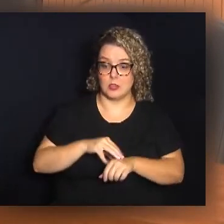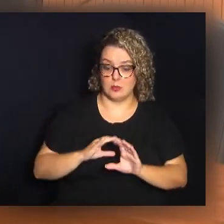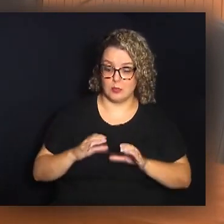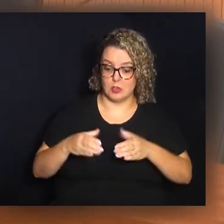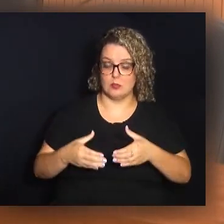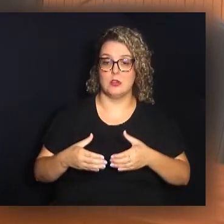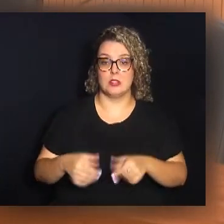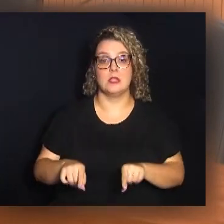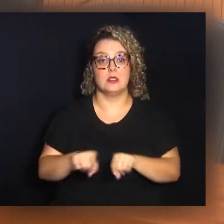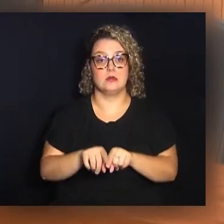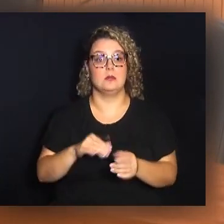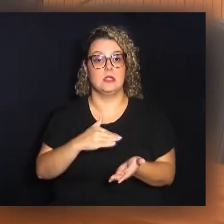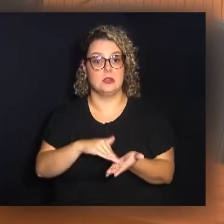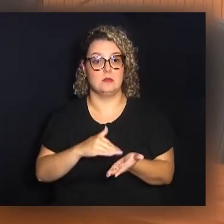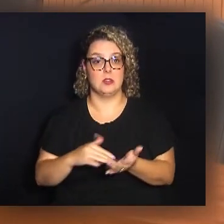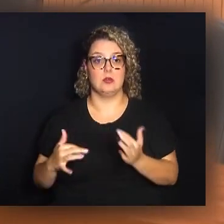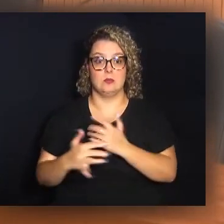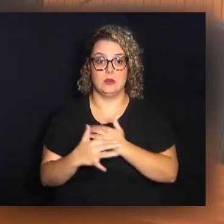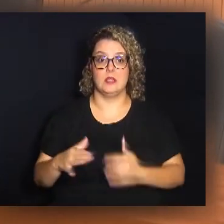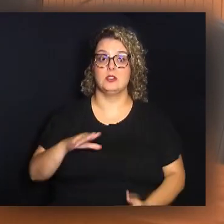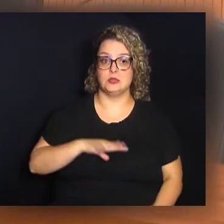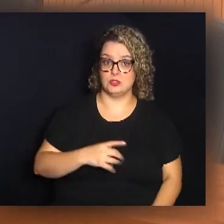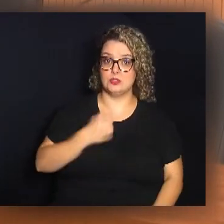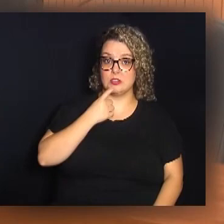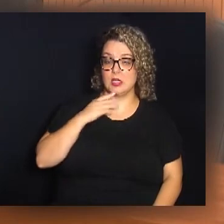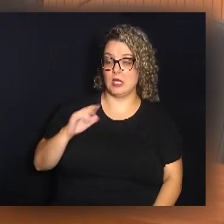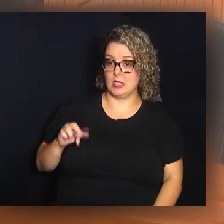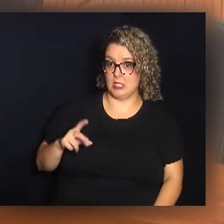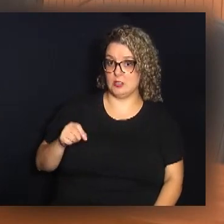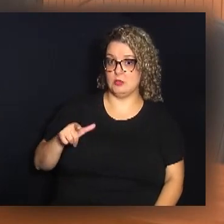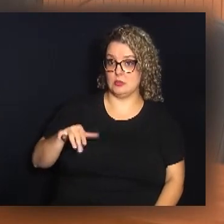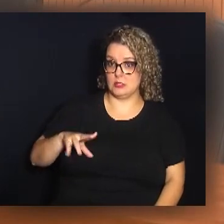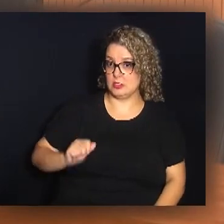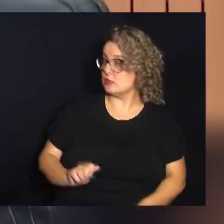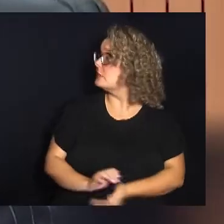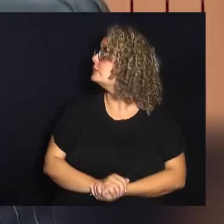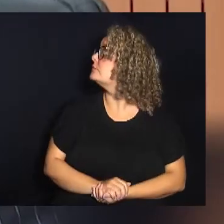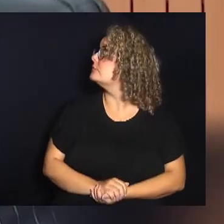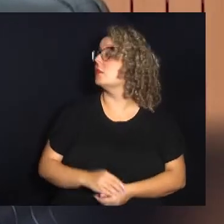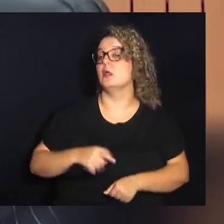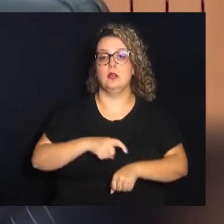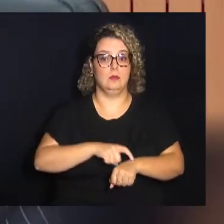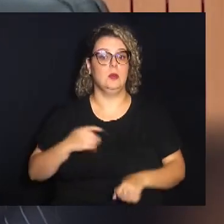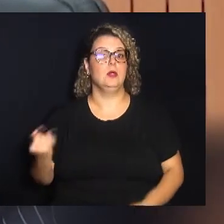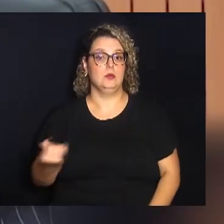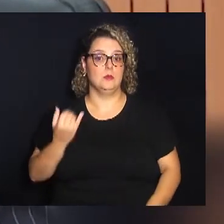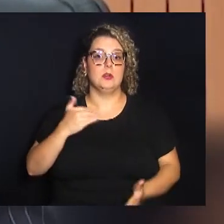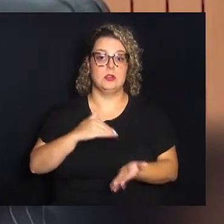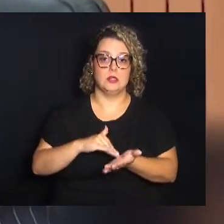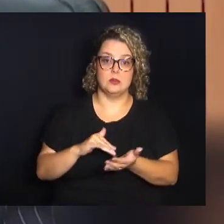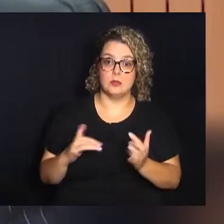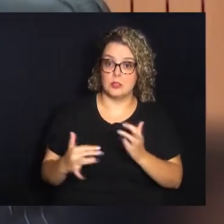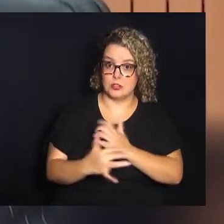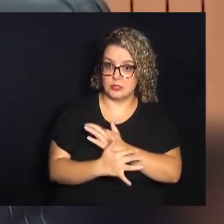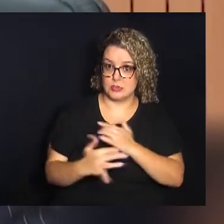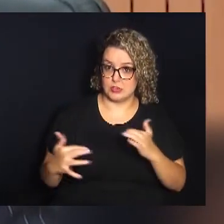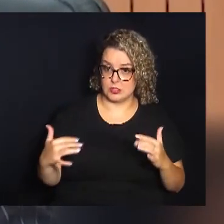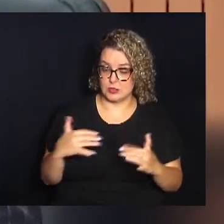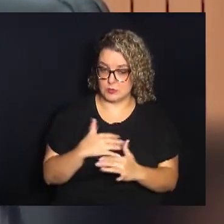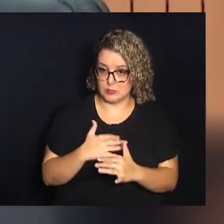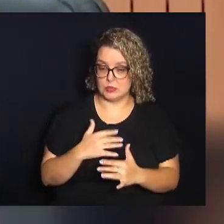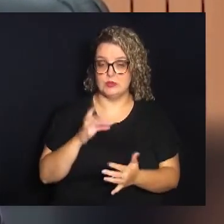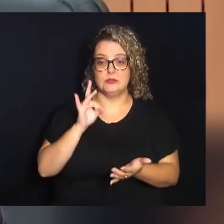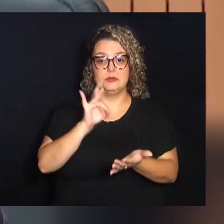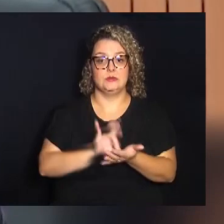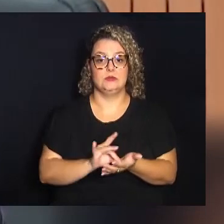membros da comissão e da Secretária de Urbanismo de Campinas, Carolina Baracate. É um momento muito importante para a Secretaria de Urbanismo.